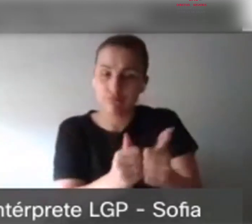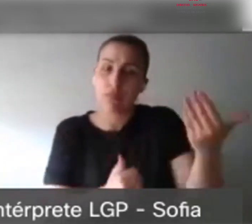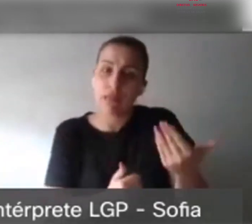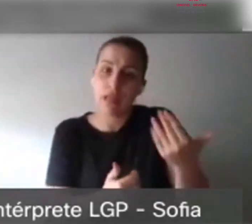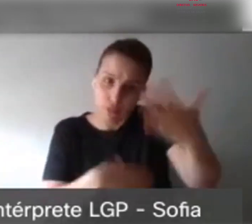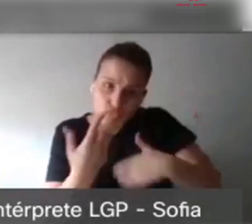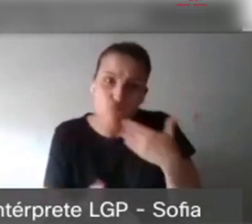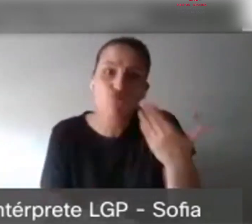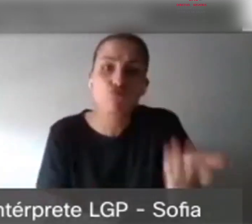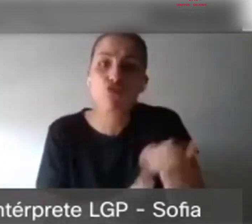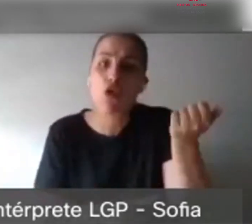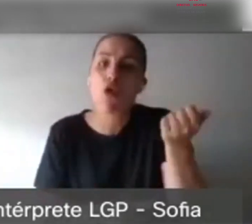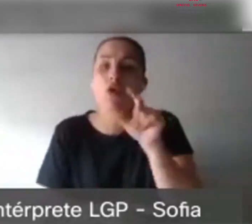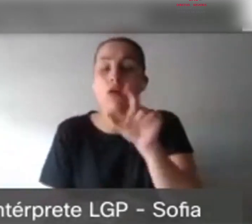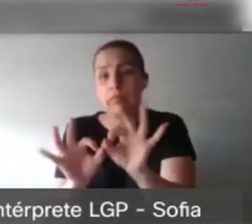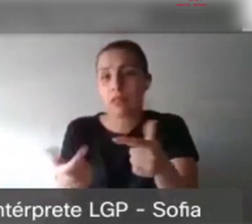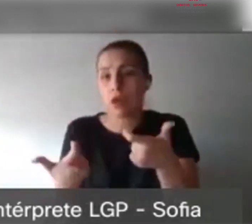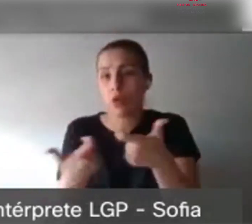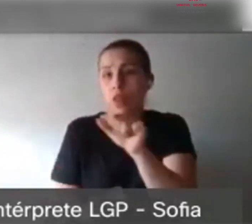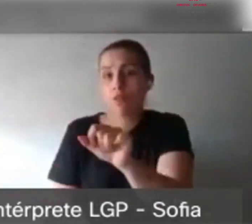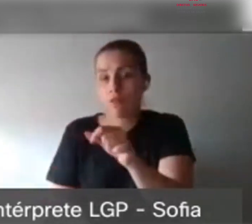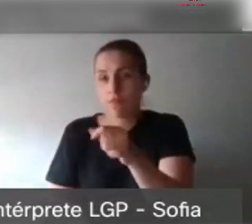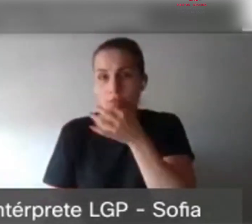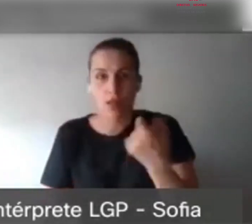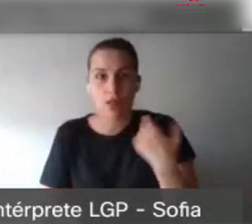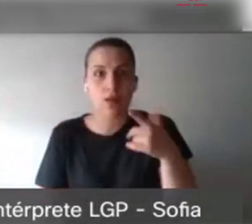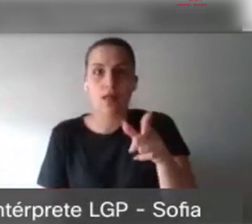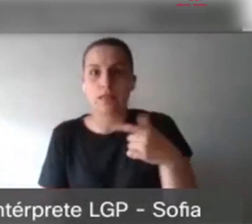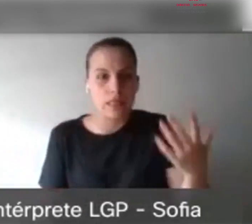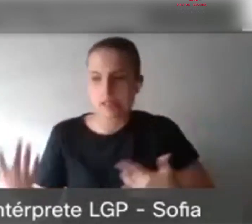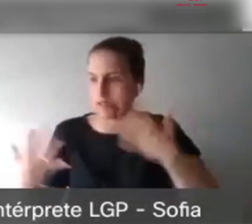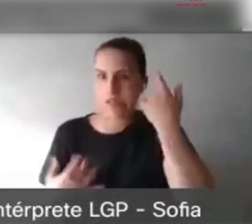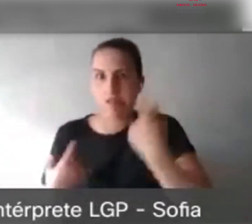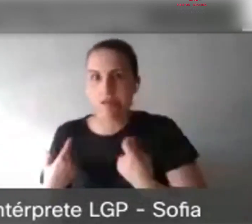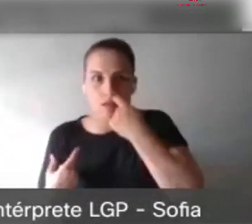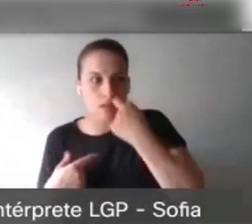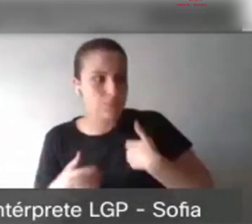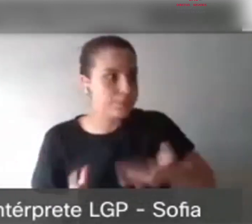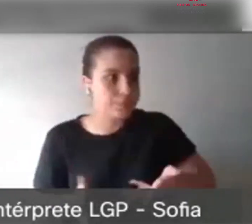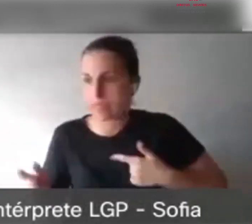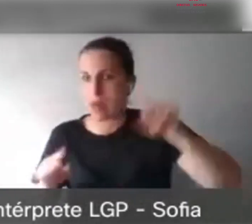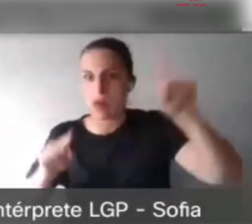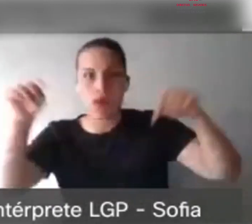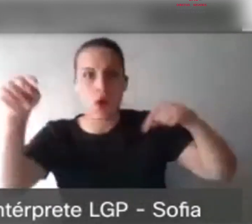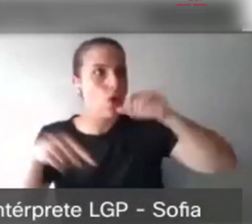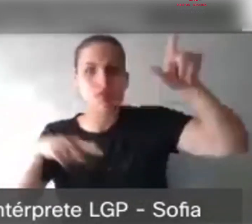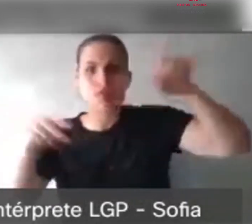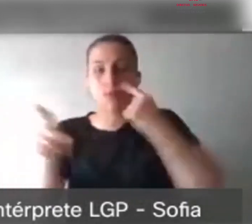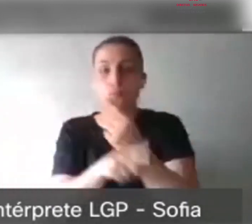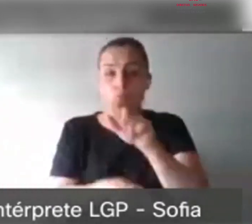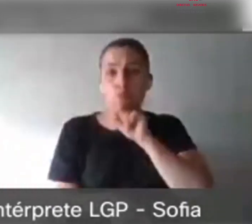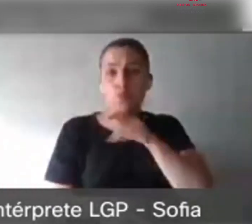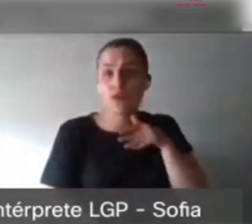como disse o seu colega há bocado, não estar dependente do doente fazer ou não esse teste, porque isso naturalmente poderia ser uma